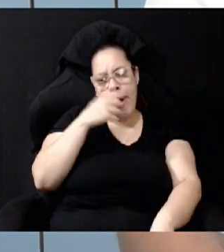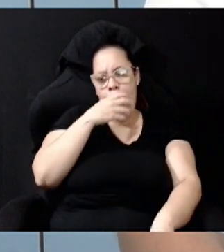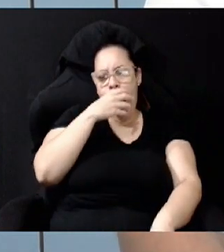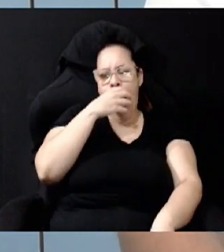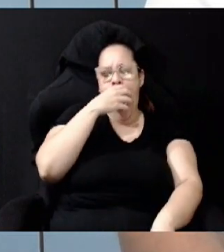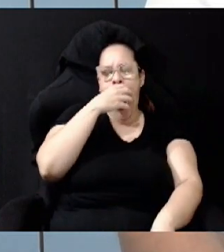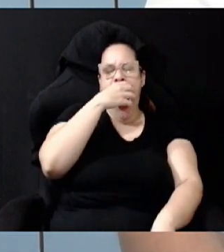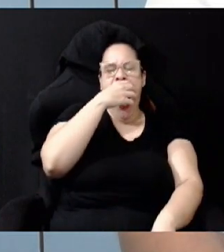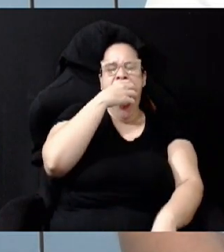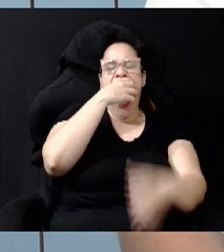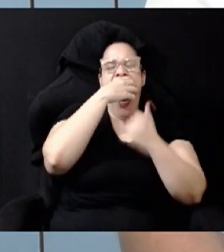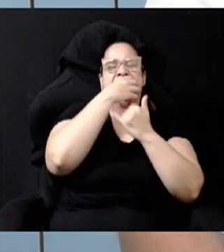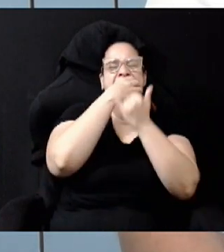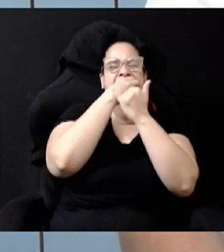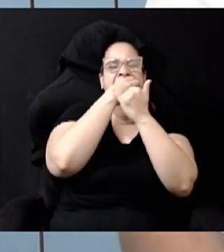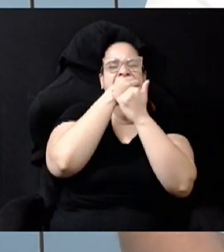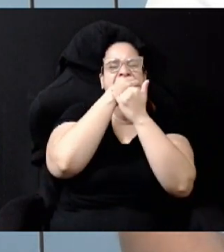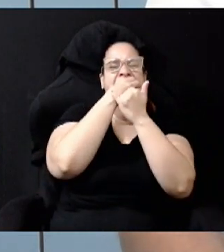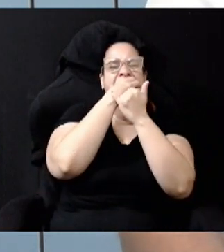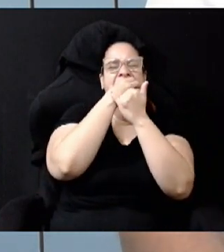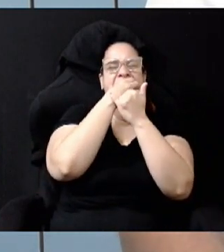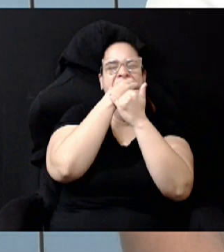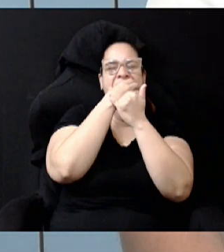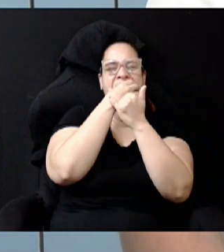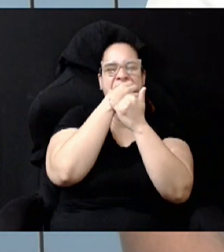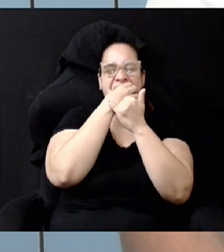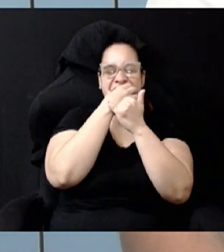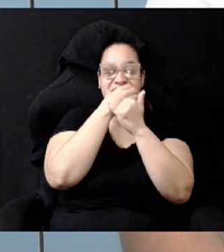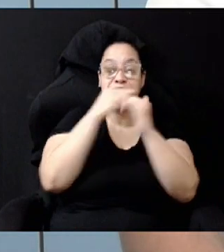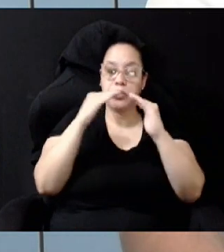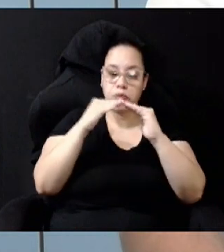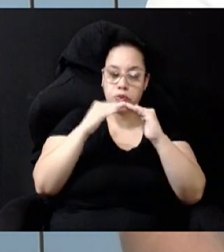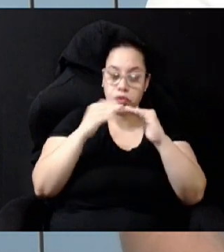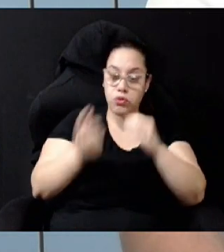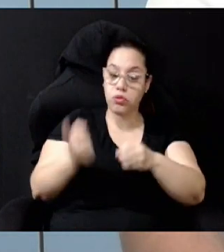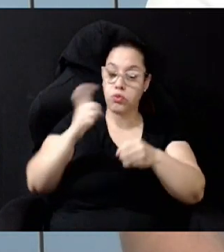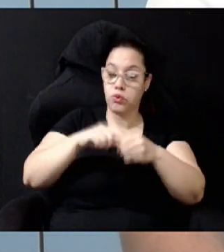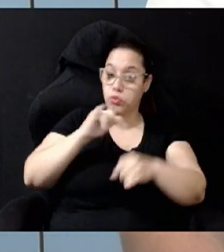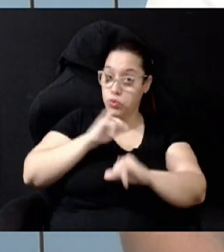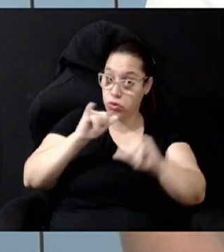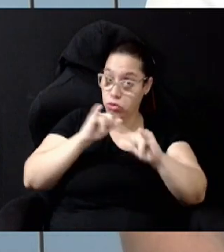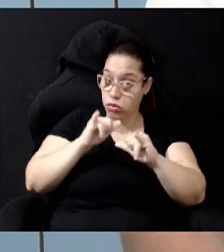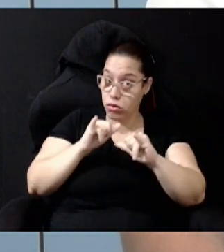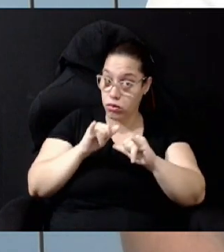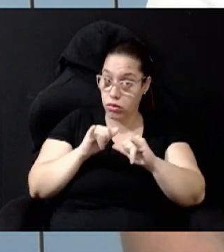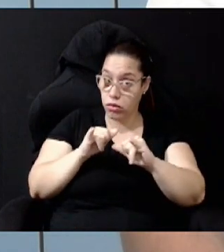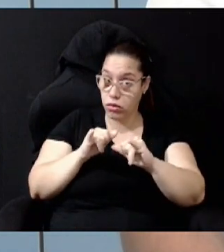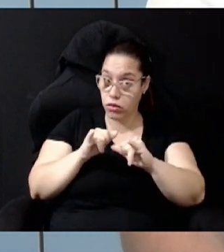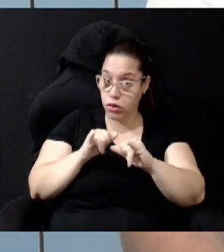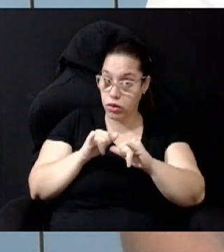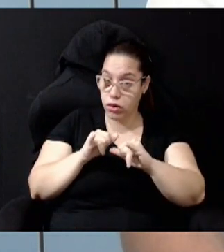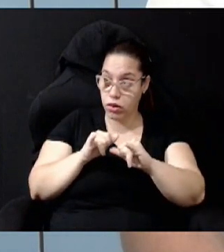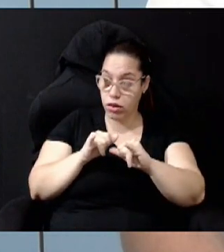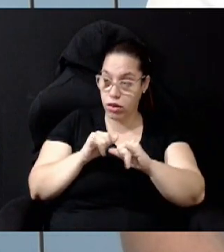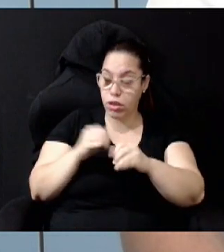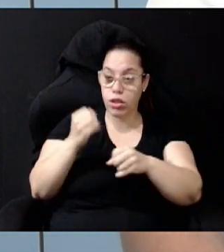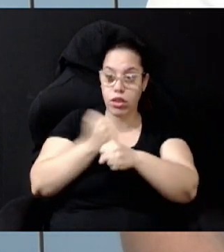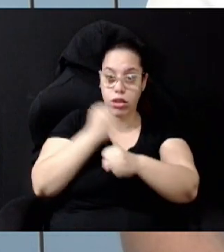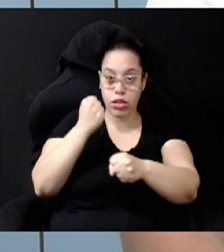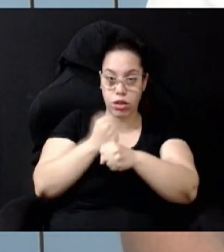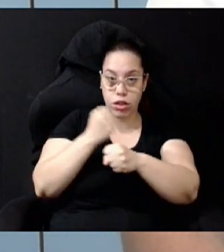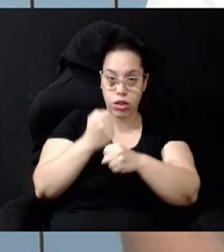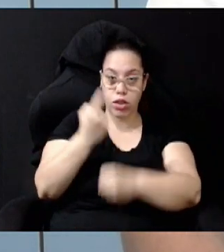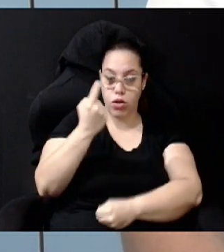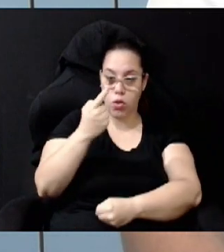isso. Mas volto a dizer, por exemplo, nós estamos tendo a construção de um piscinão